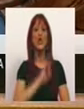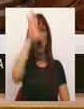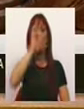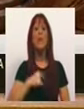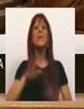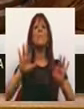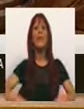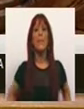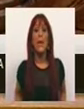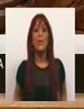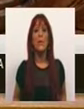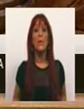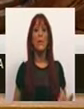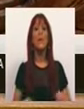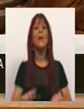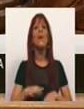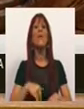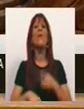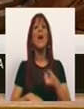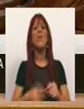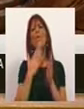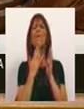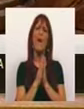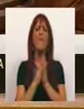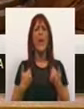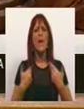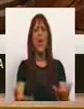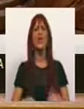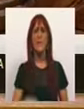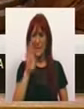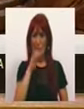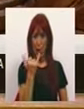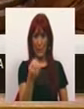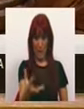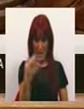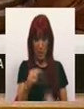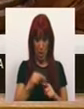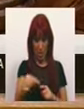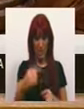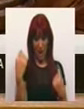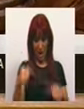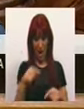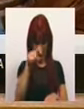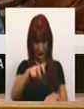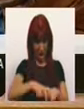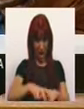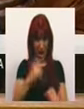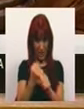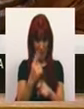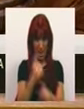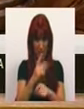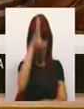para terminar faça um grande favor se em 2018 ainda estiverem sujas e funções